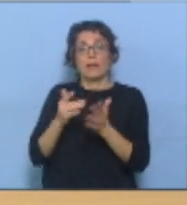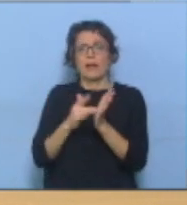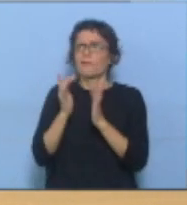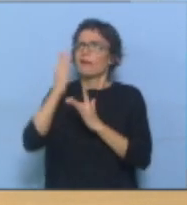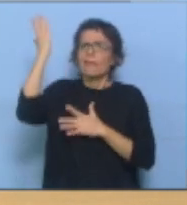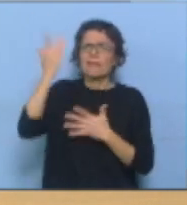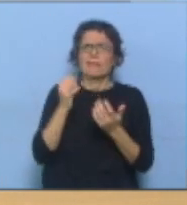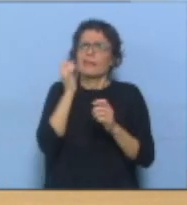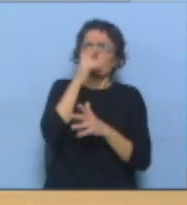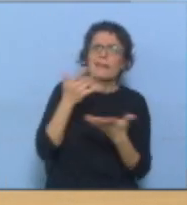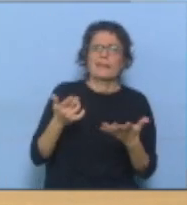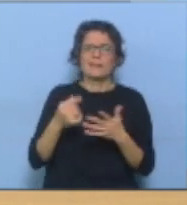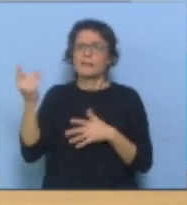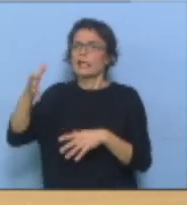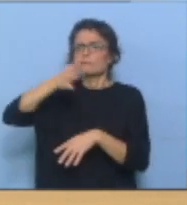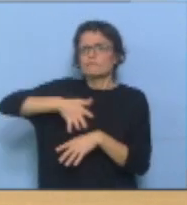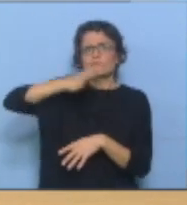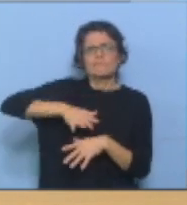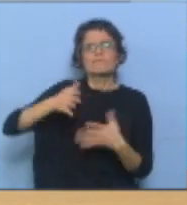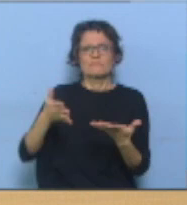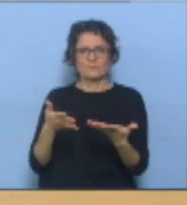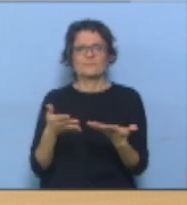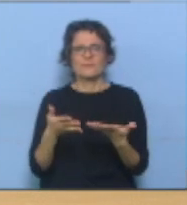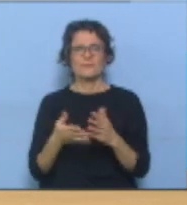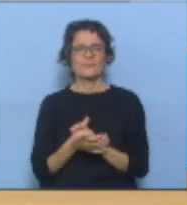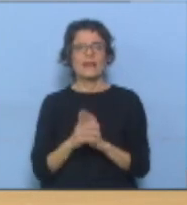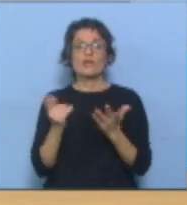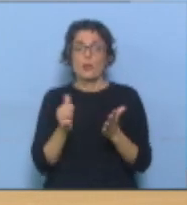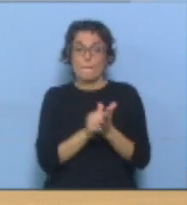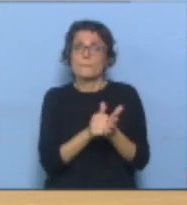achava muito interessantes, outras altamente entediantes,